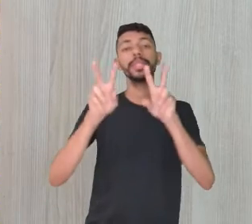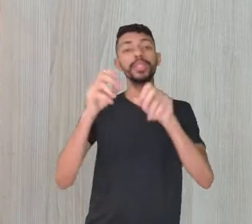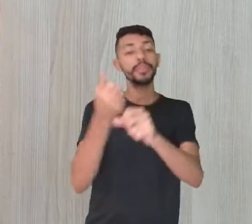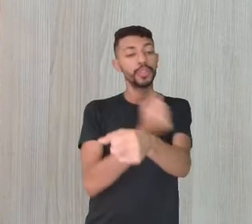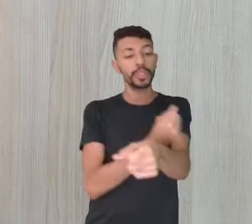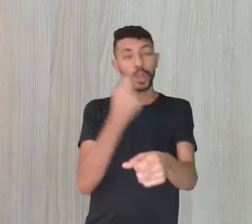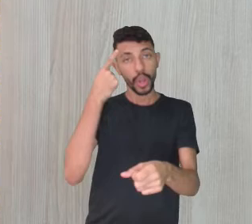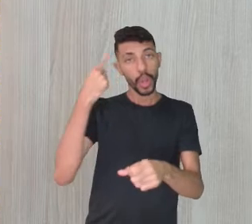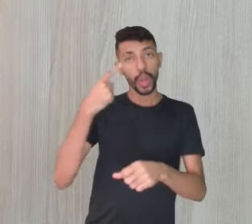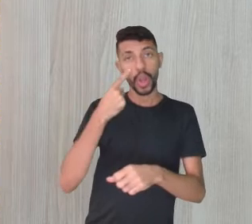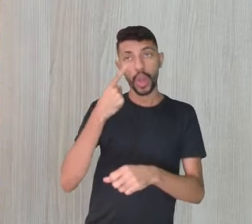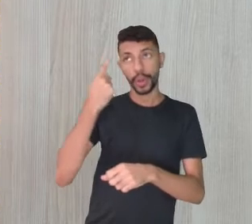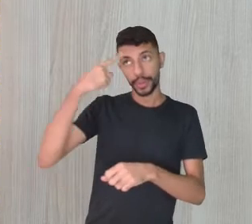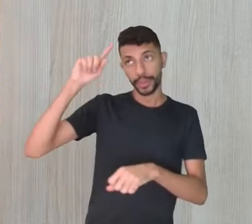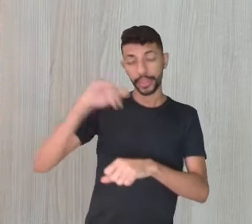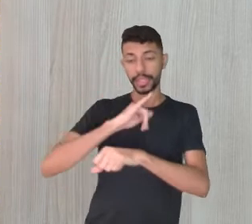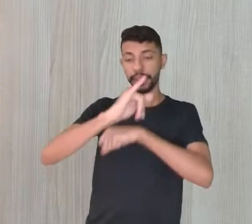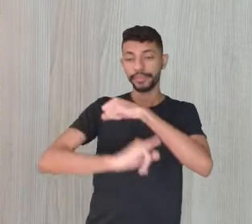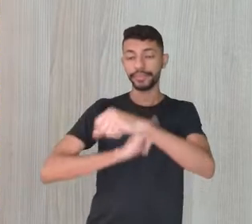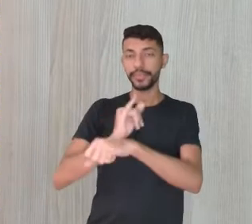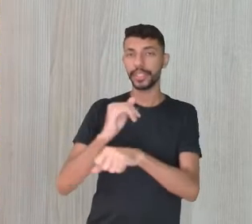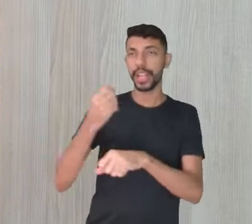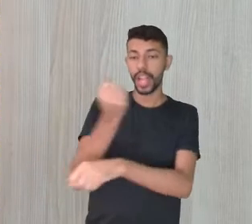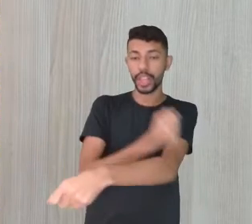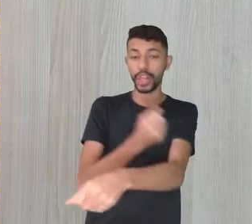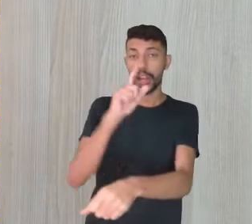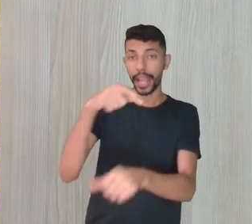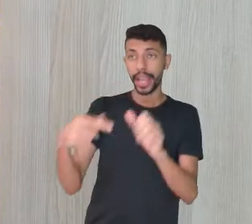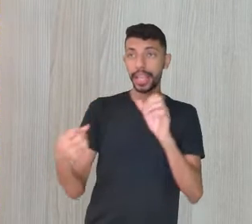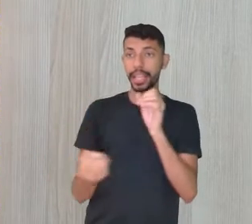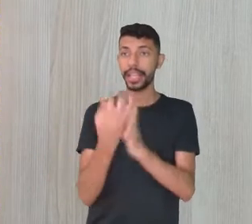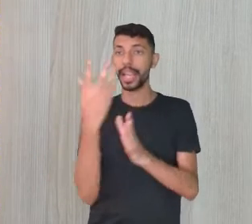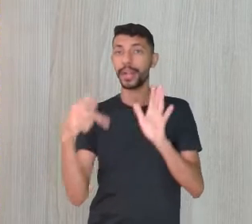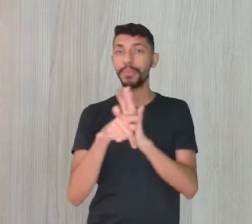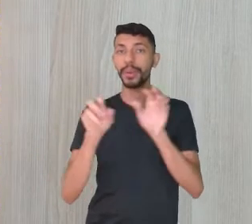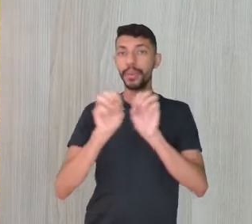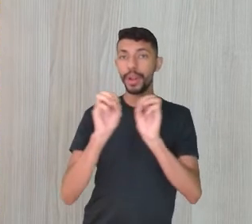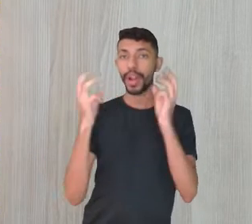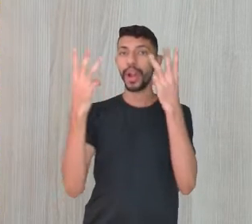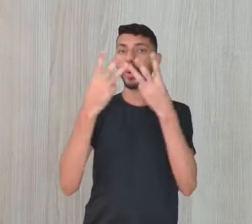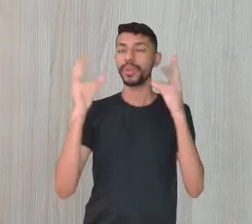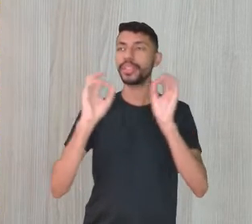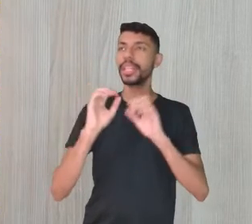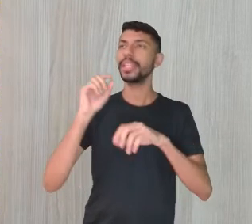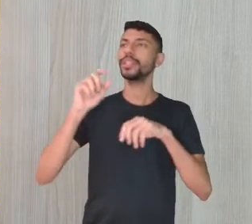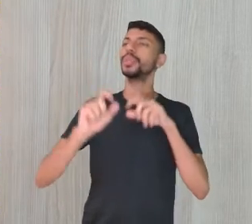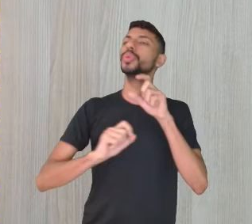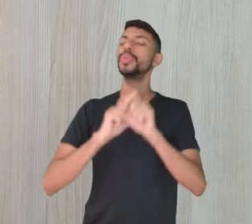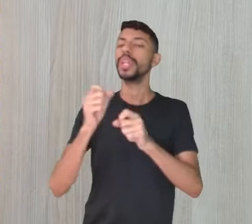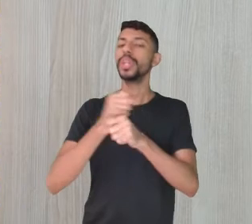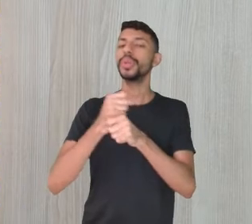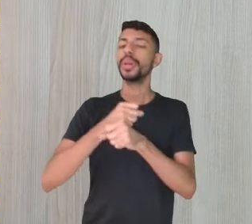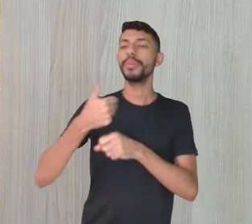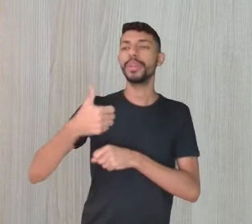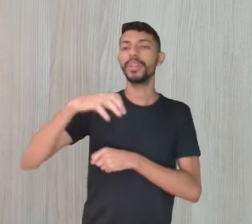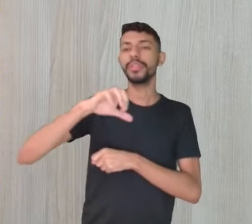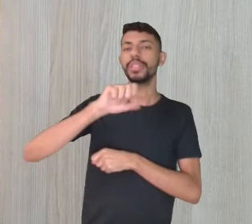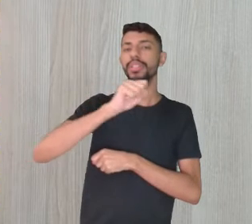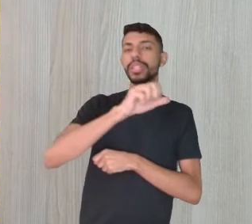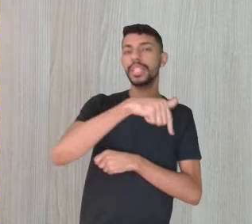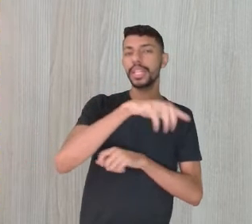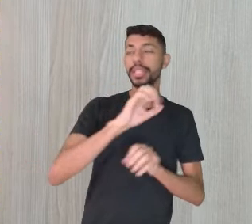Dia Internacional das Drogas, foi criada pela ONU em 1987, com um grande objetivo,